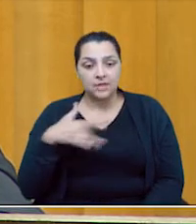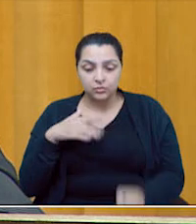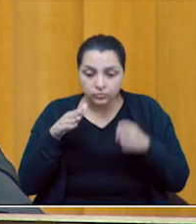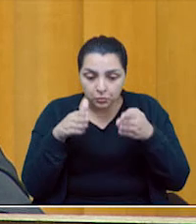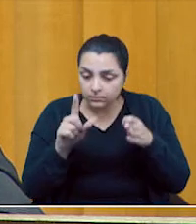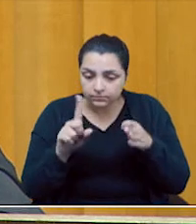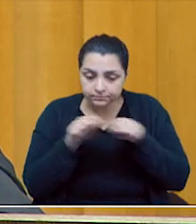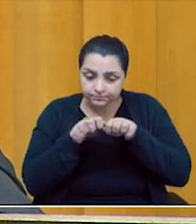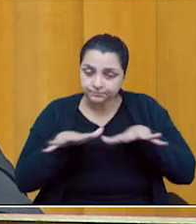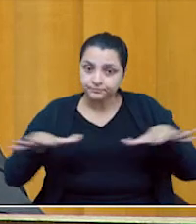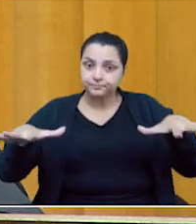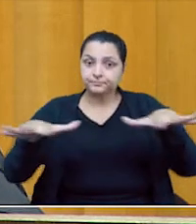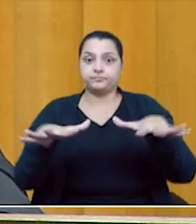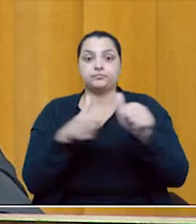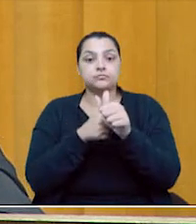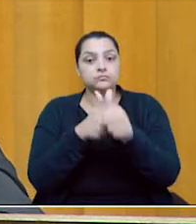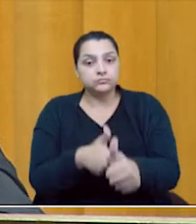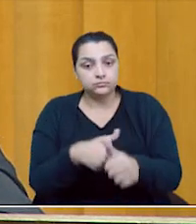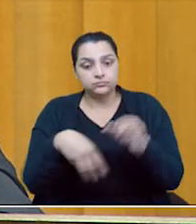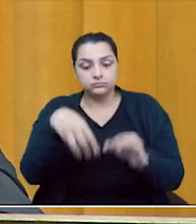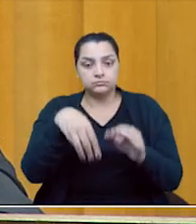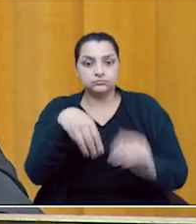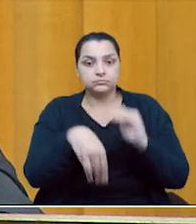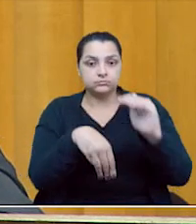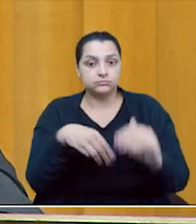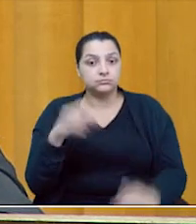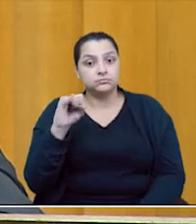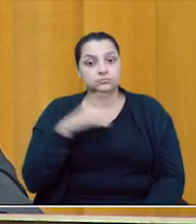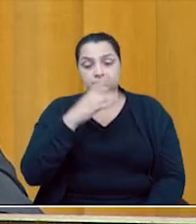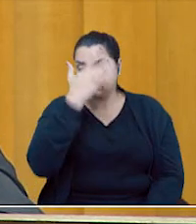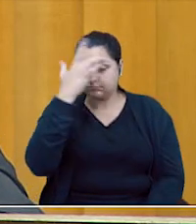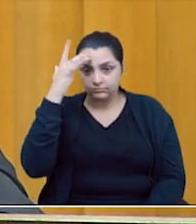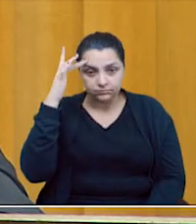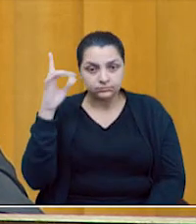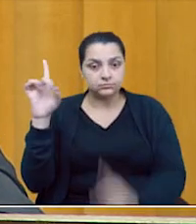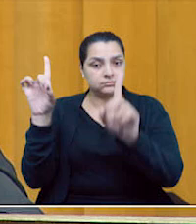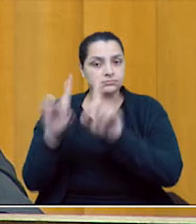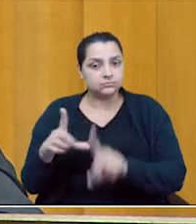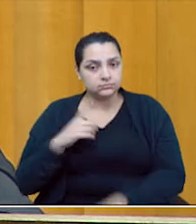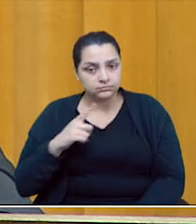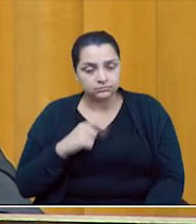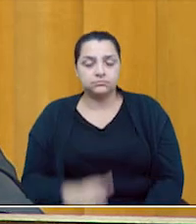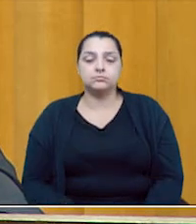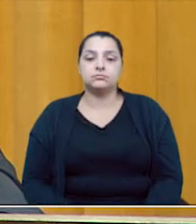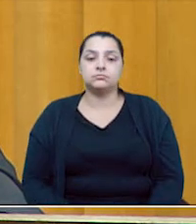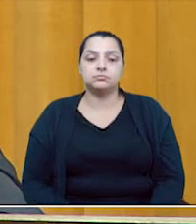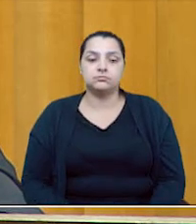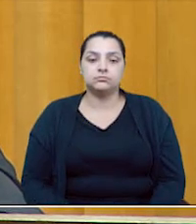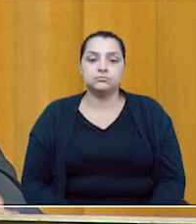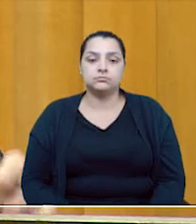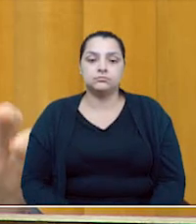proatividade, acompanhar os magistrados, particularmente com doença mental, com deficiência, trabalho, regime de trabalho especial,